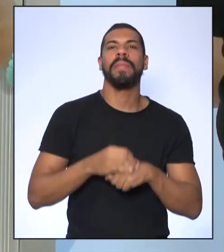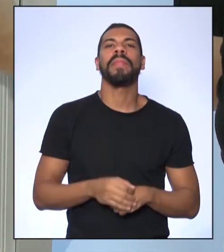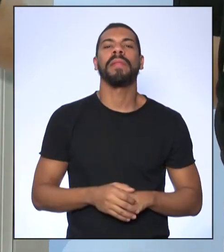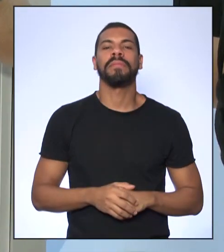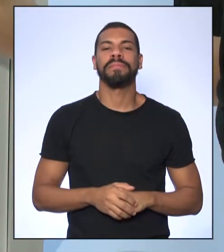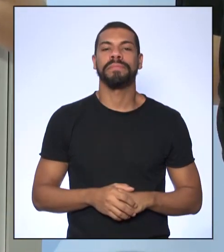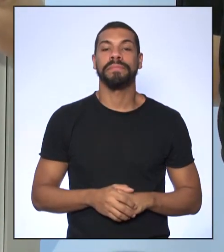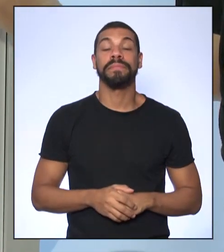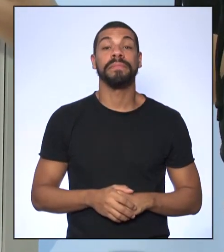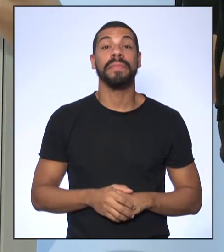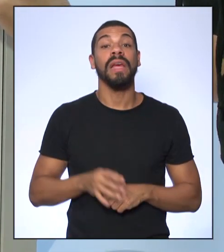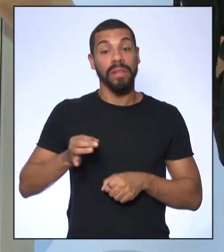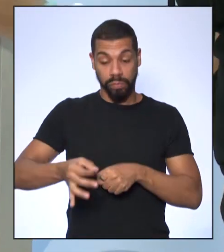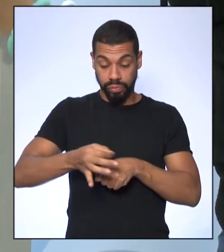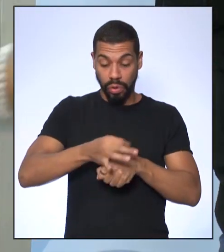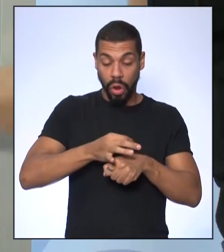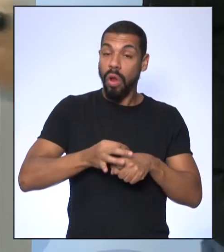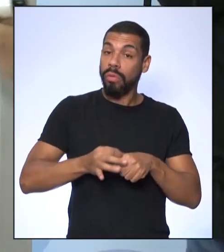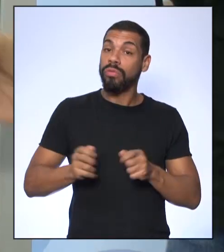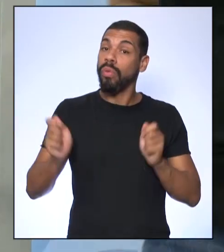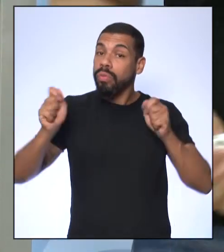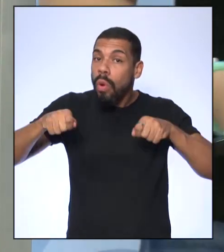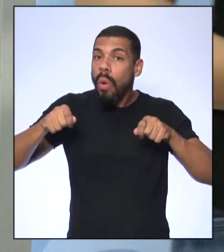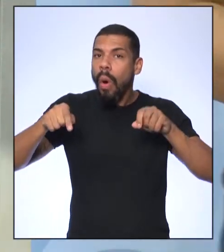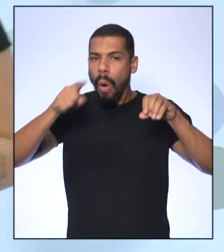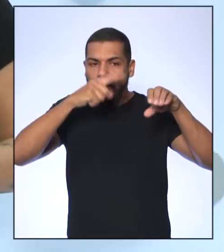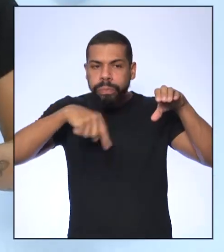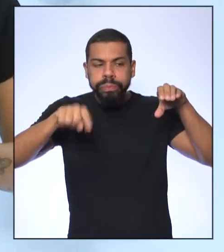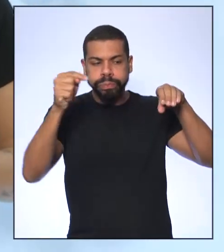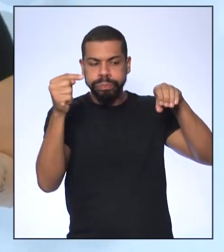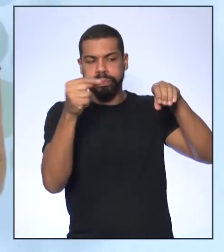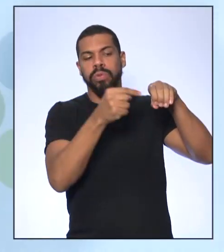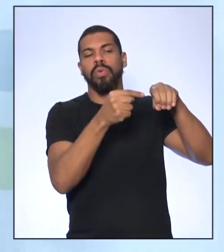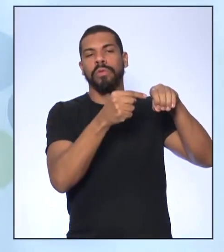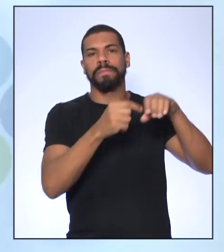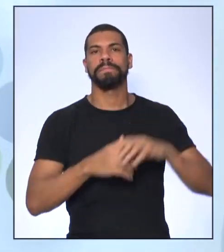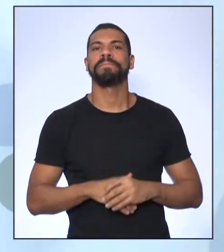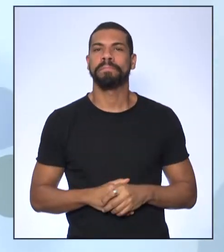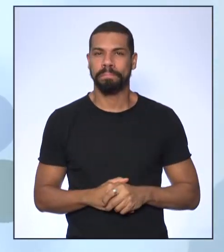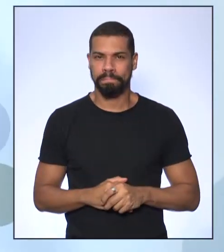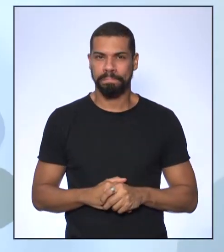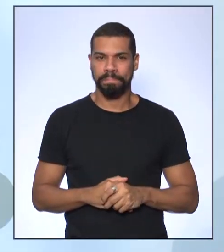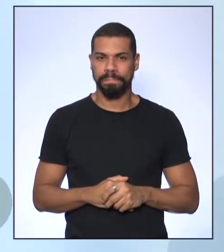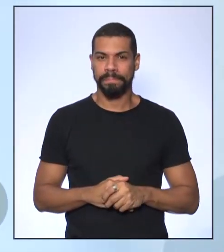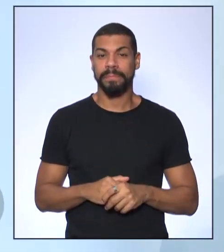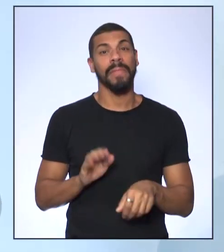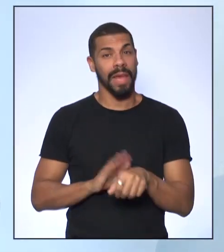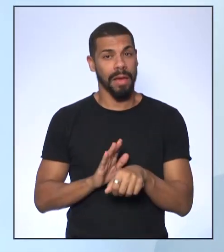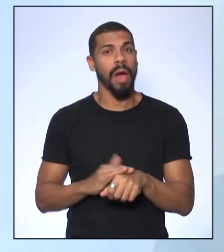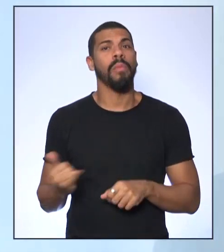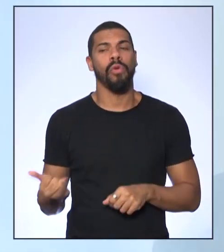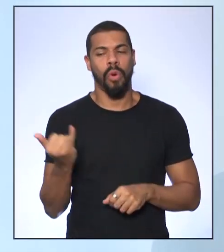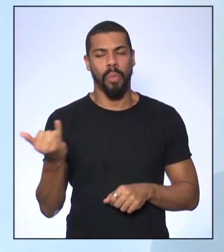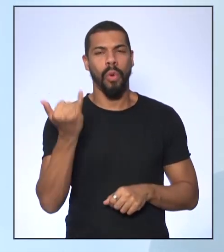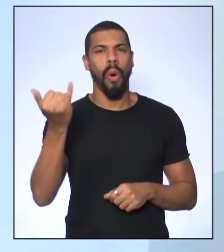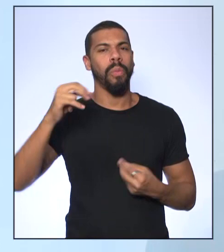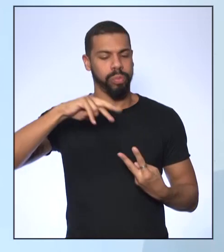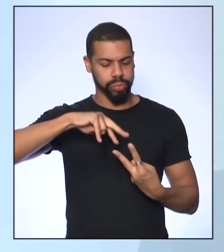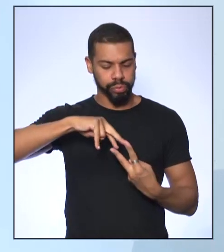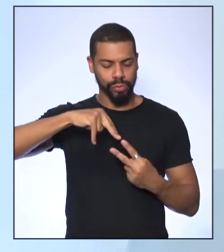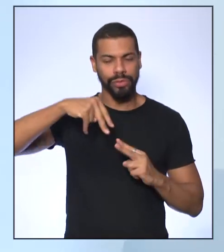com núcleo. O núcleo que guarda o DNA, né, o material genético, tão importante aí